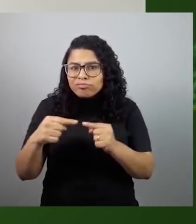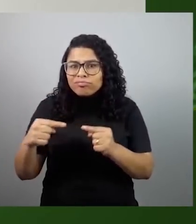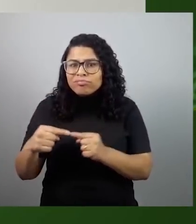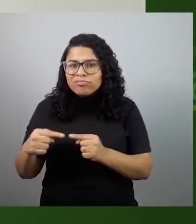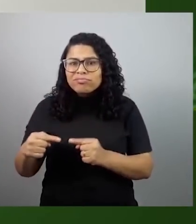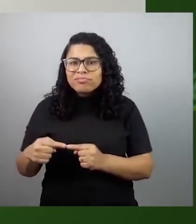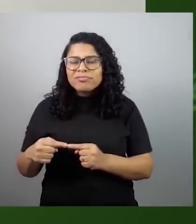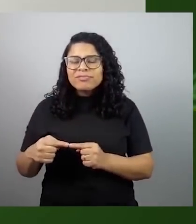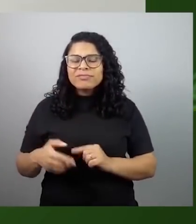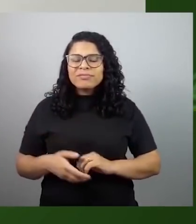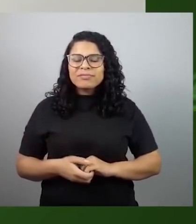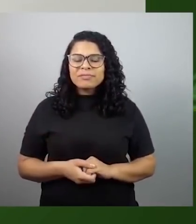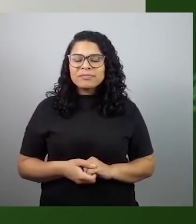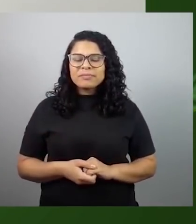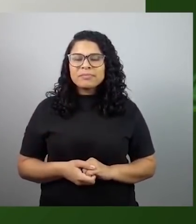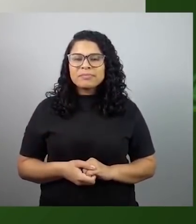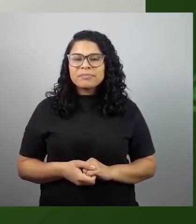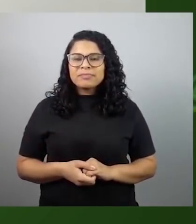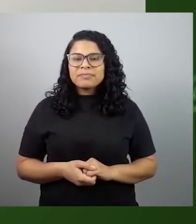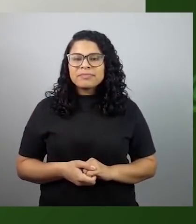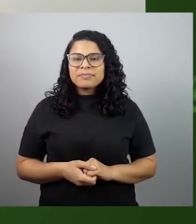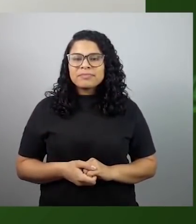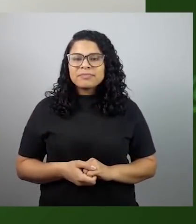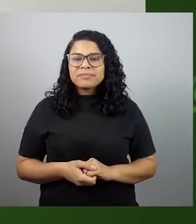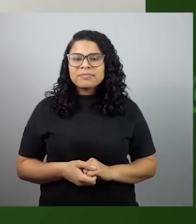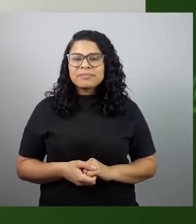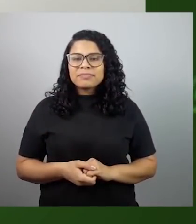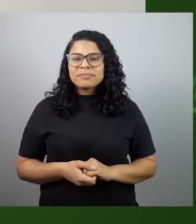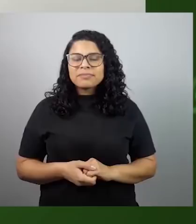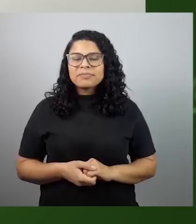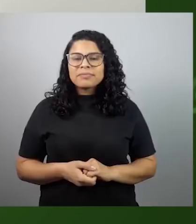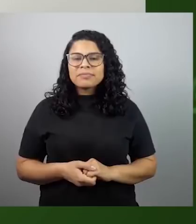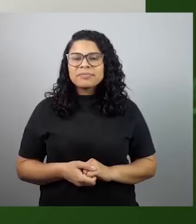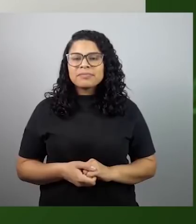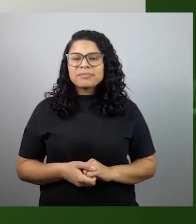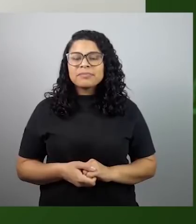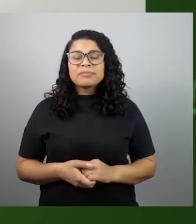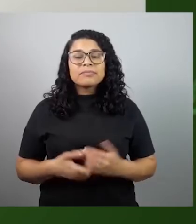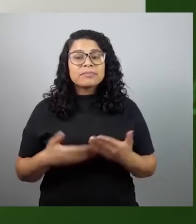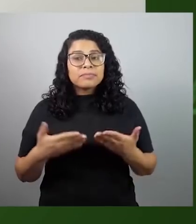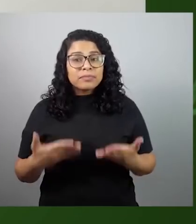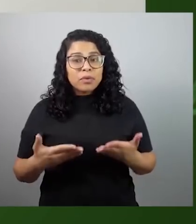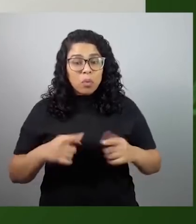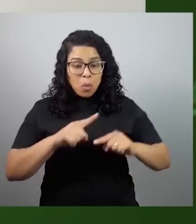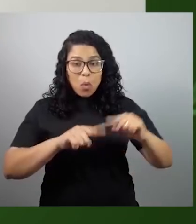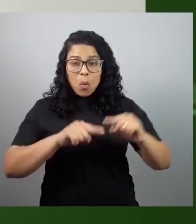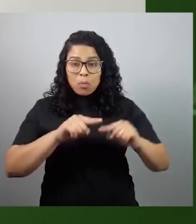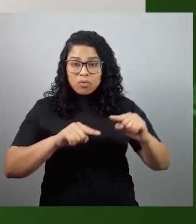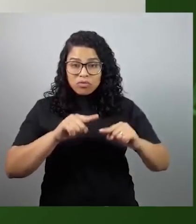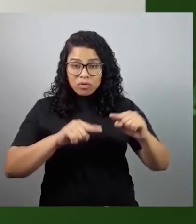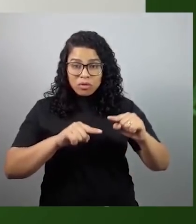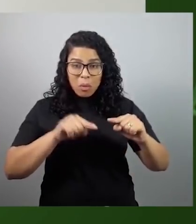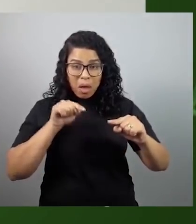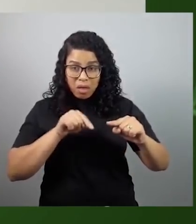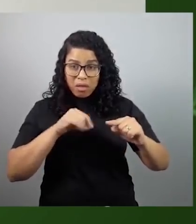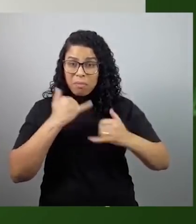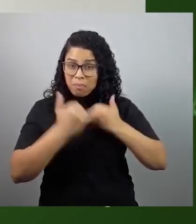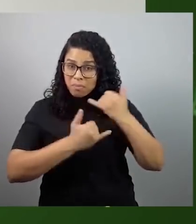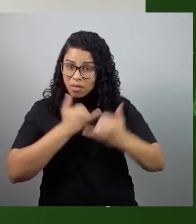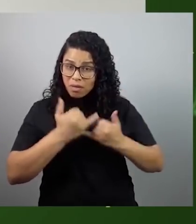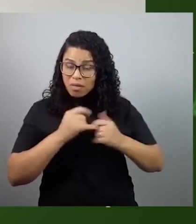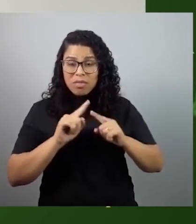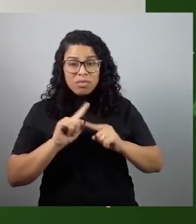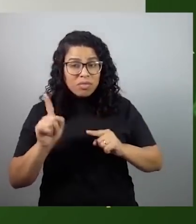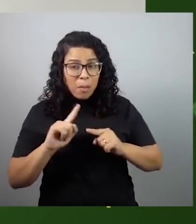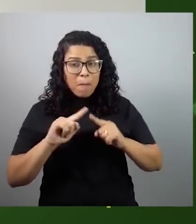né, na verdade, essa descoberta com esses objetos, tá bom? Então, o que define um objeto como brinquedo é a